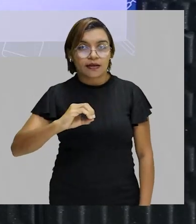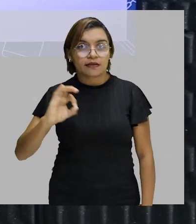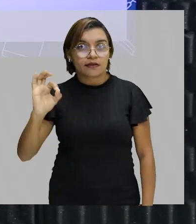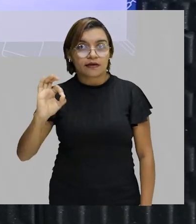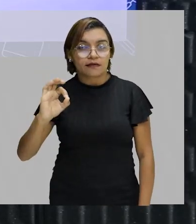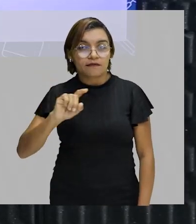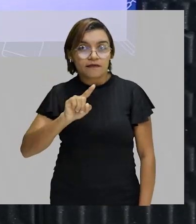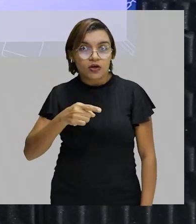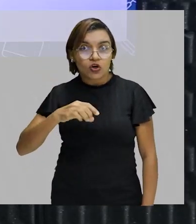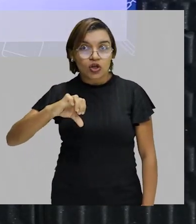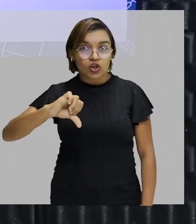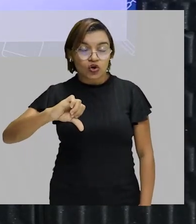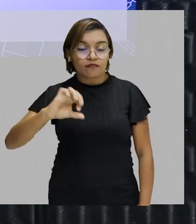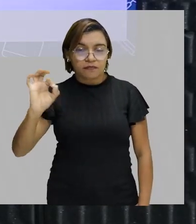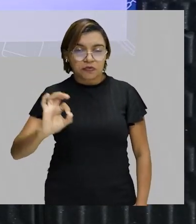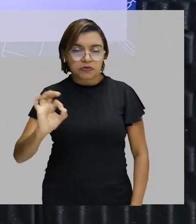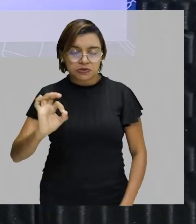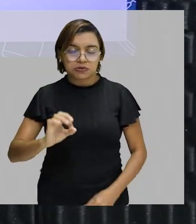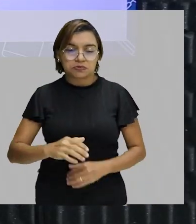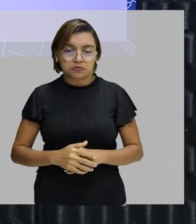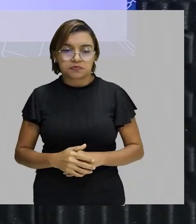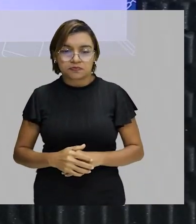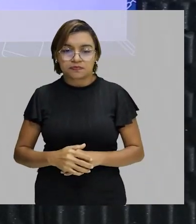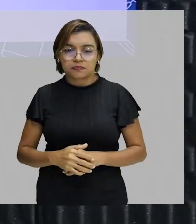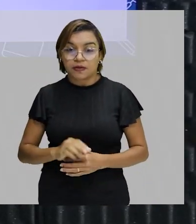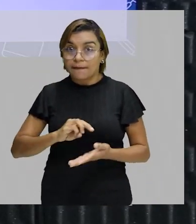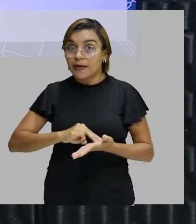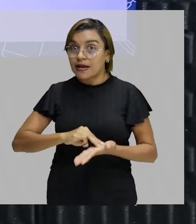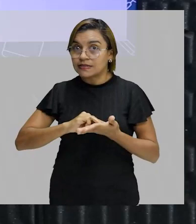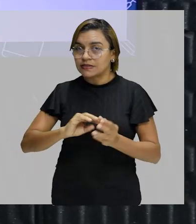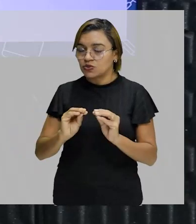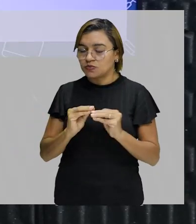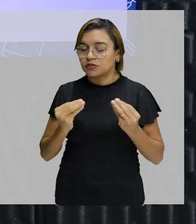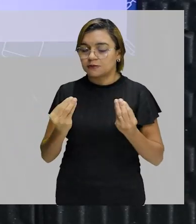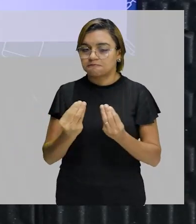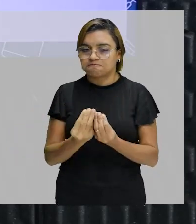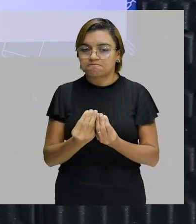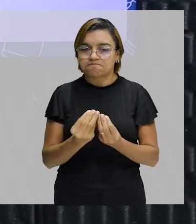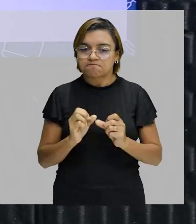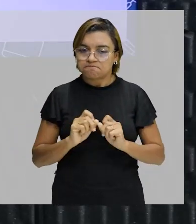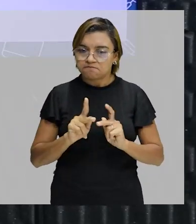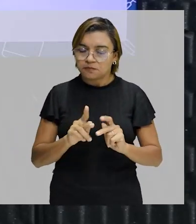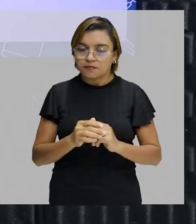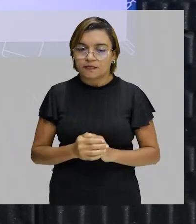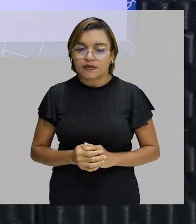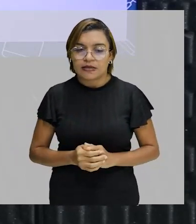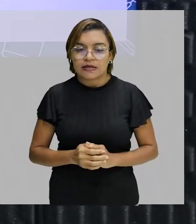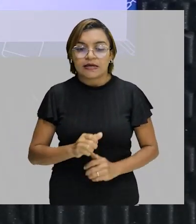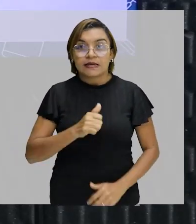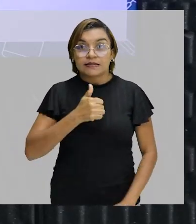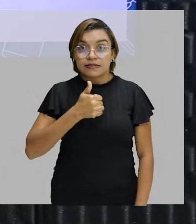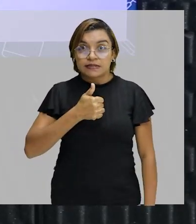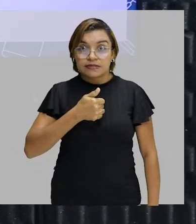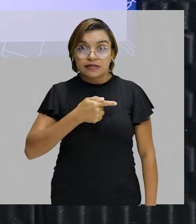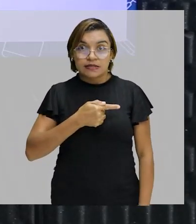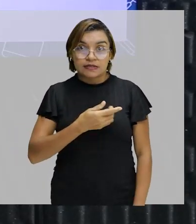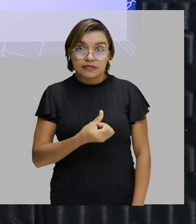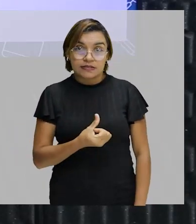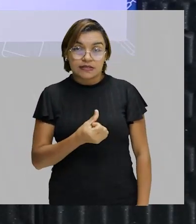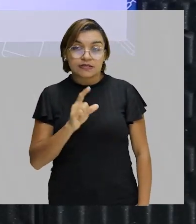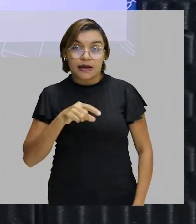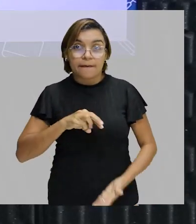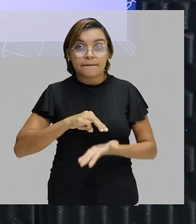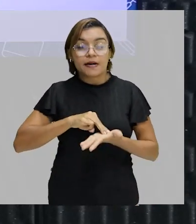40,9% em massa da substância. Tudo bem? Então, olha só, 176 é